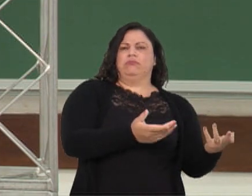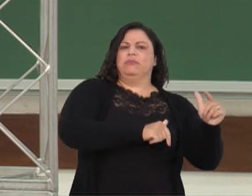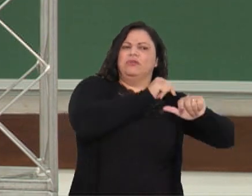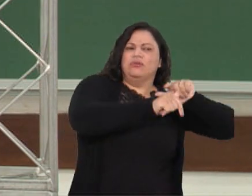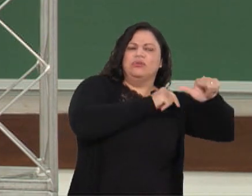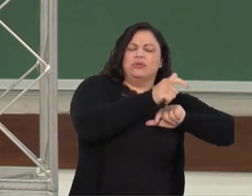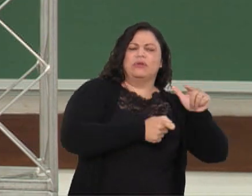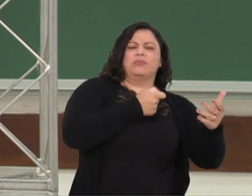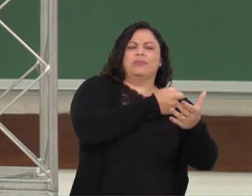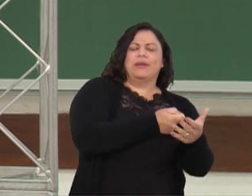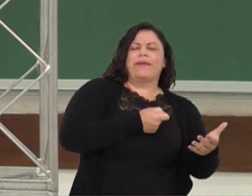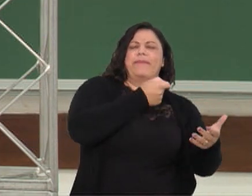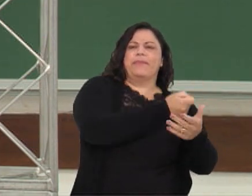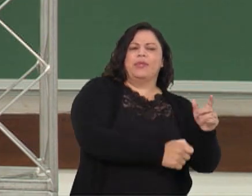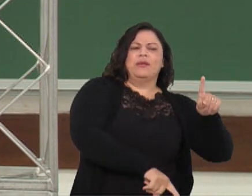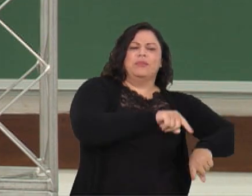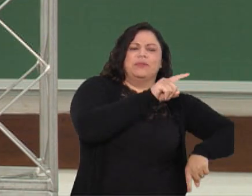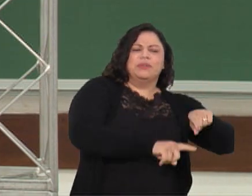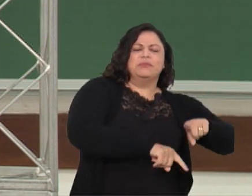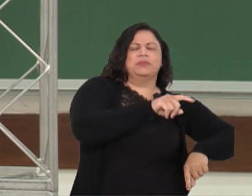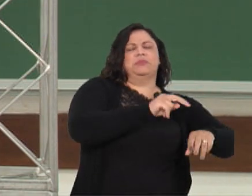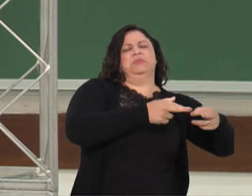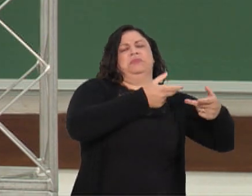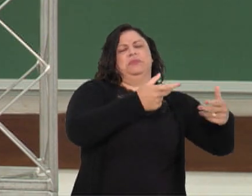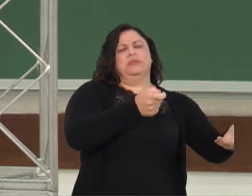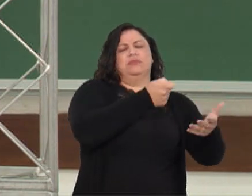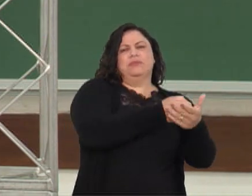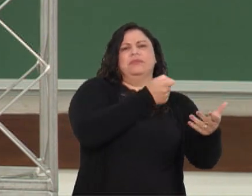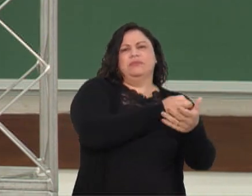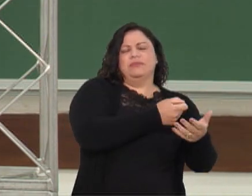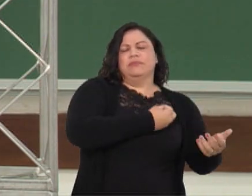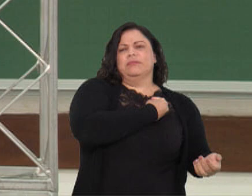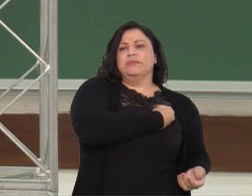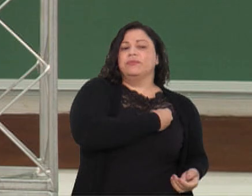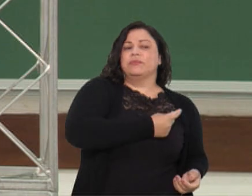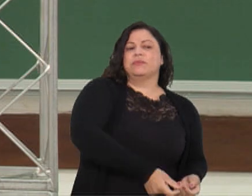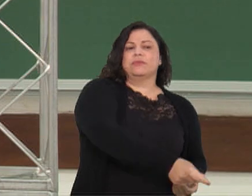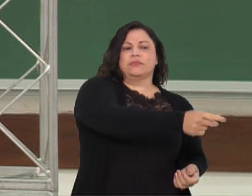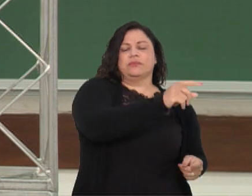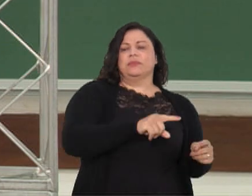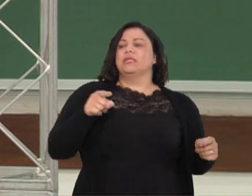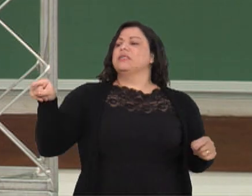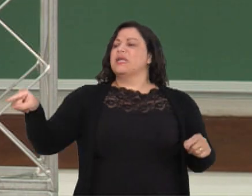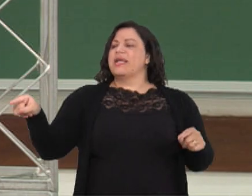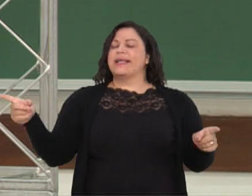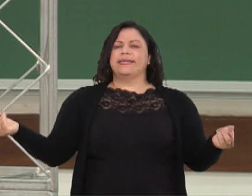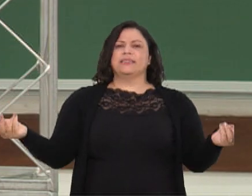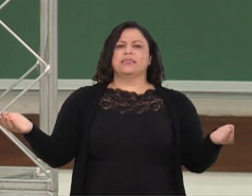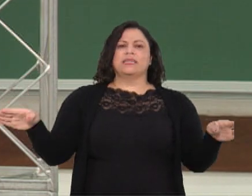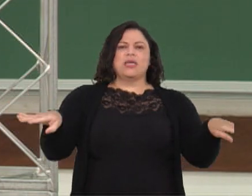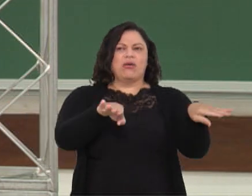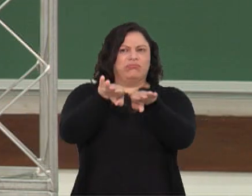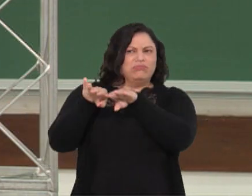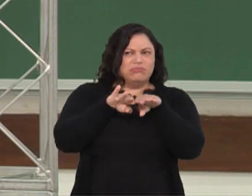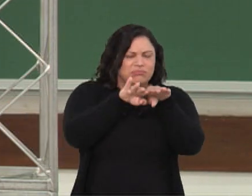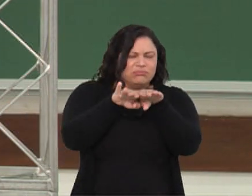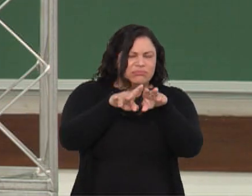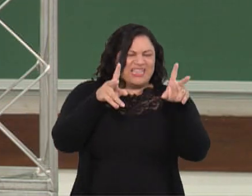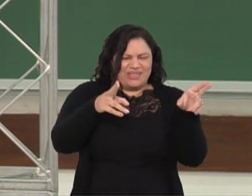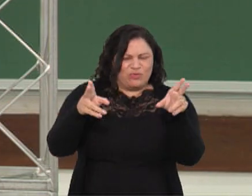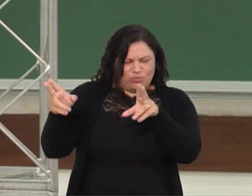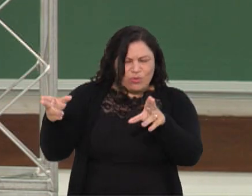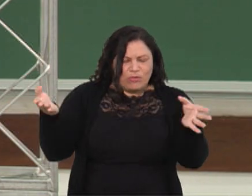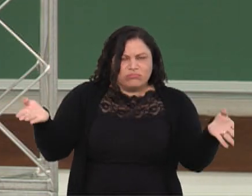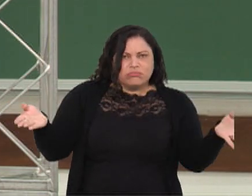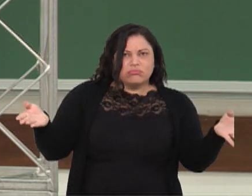para comprar o material, se sustentar e sobreviver, e dizer que os dois estão numa corrida por